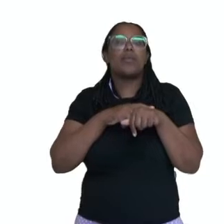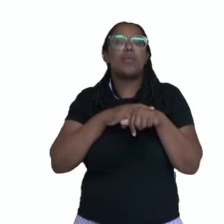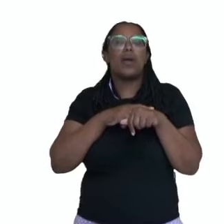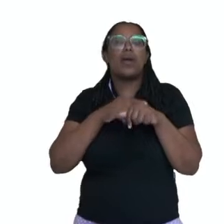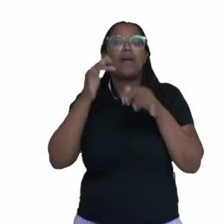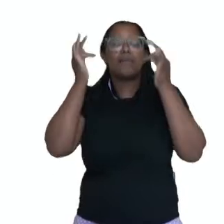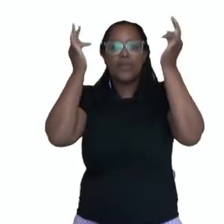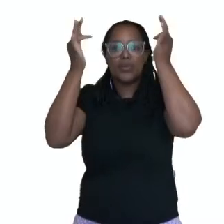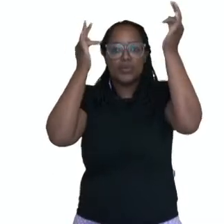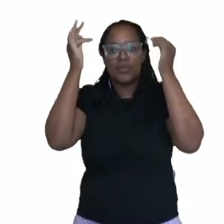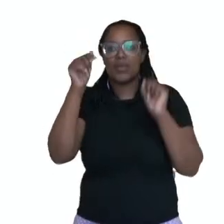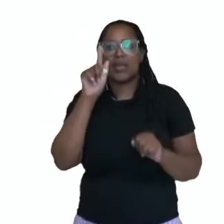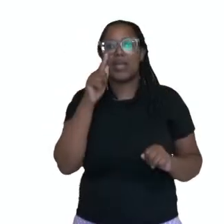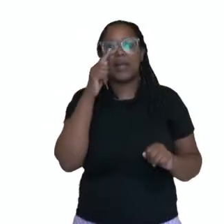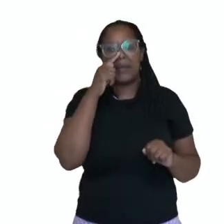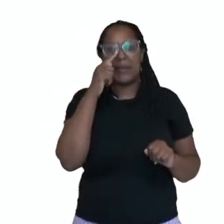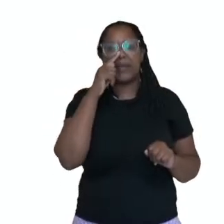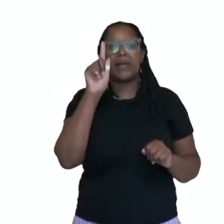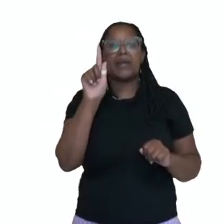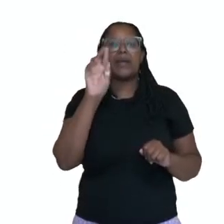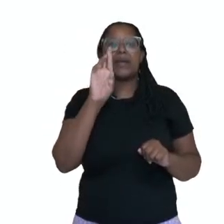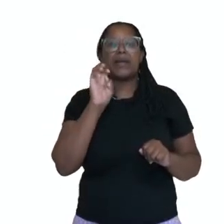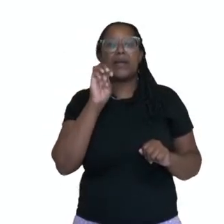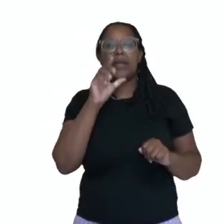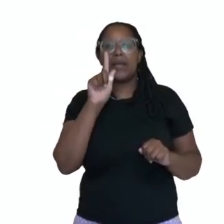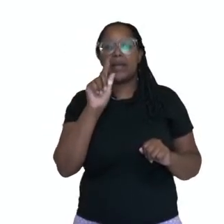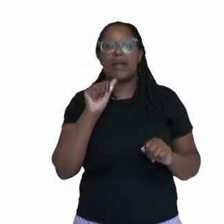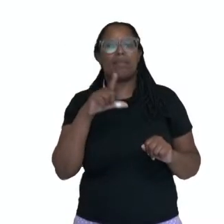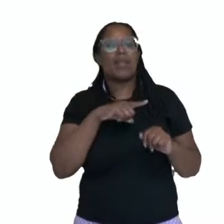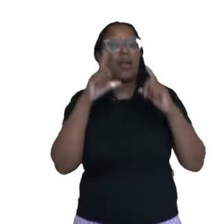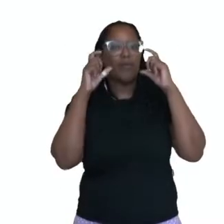daí do lado a gente tem, né, a imagem do Cronos.